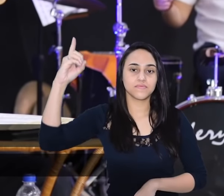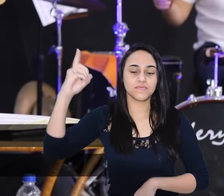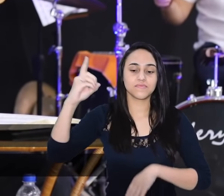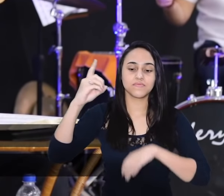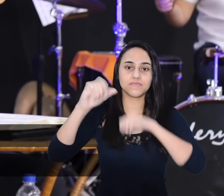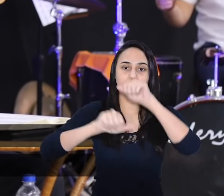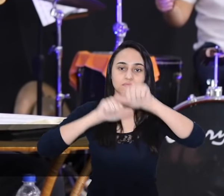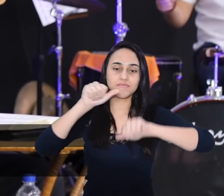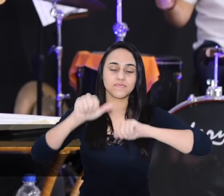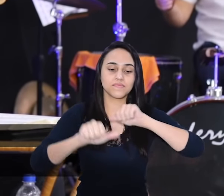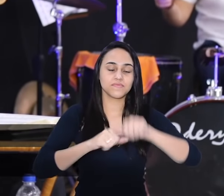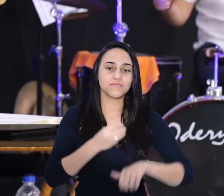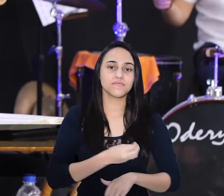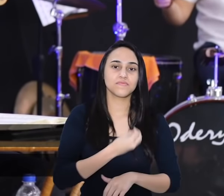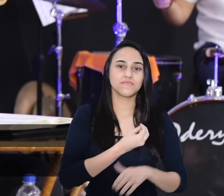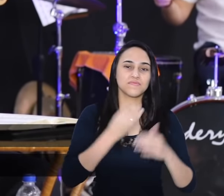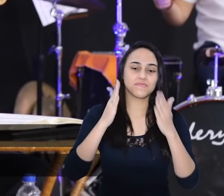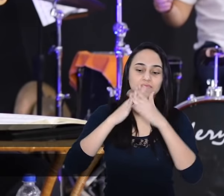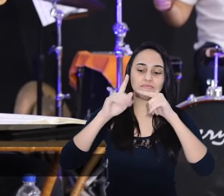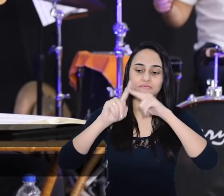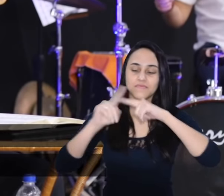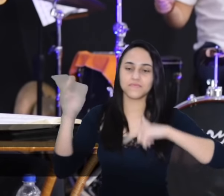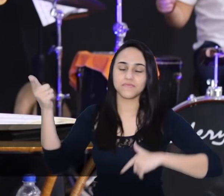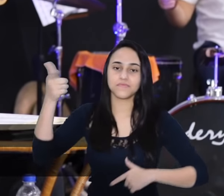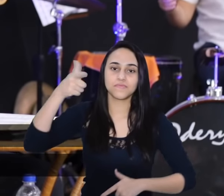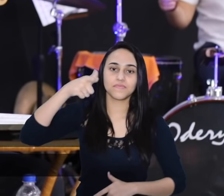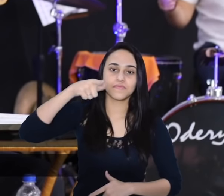Deus, reaviva a tua igreja de